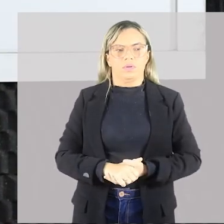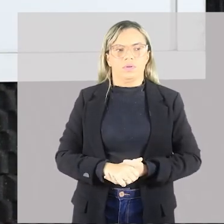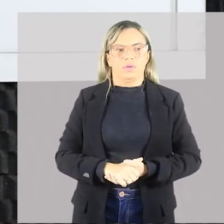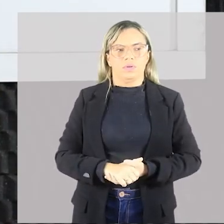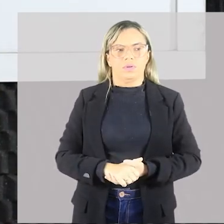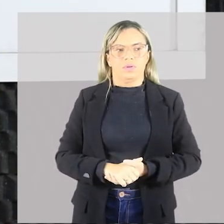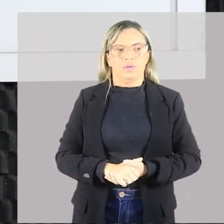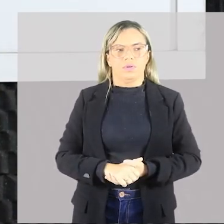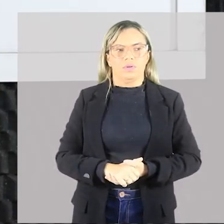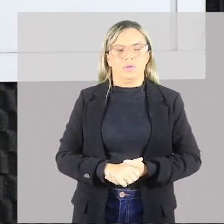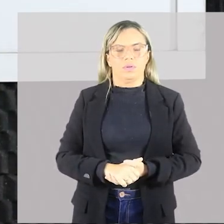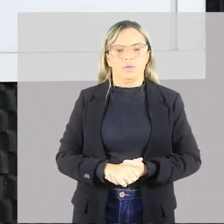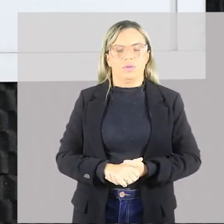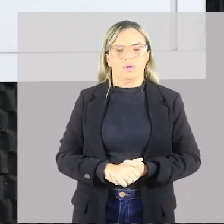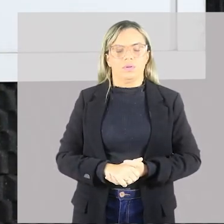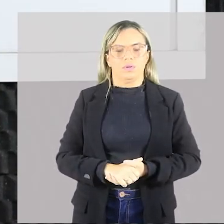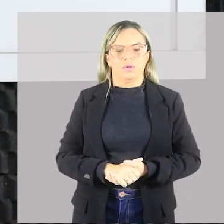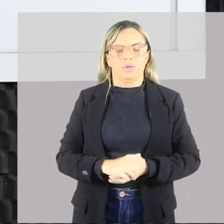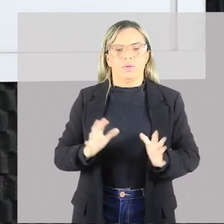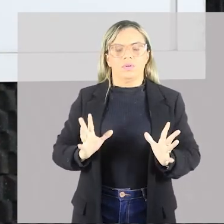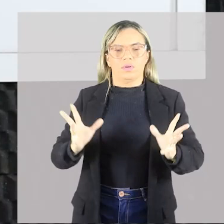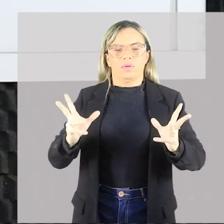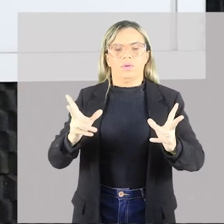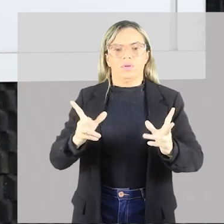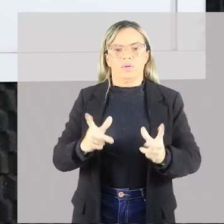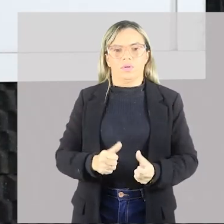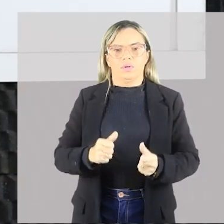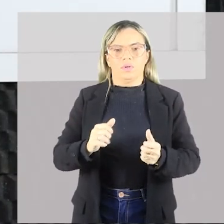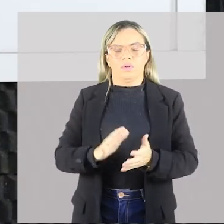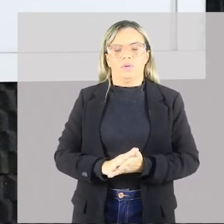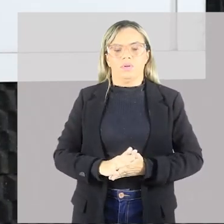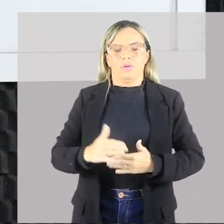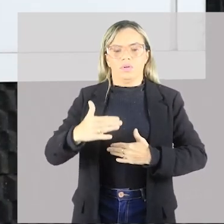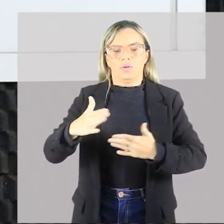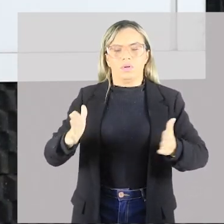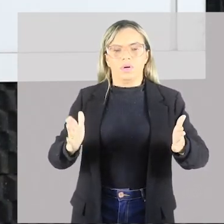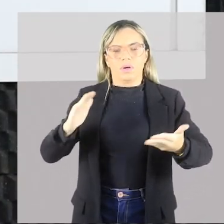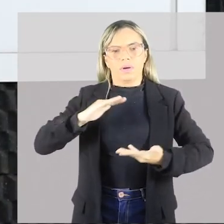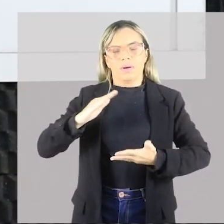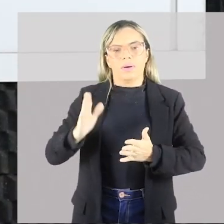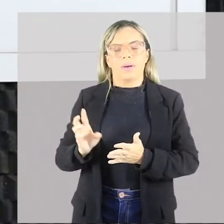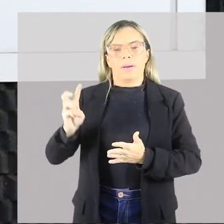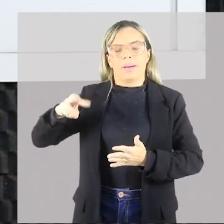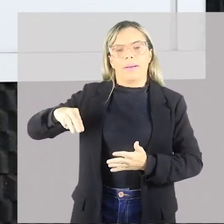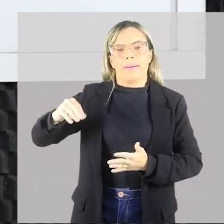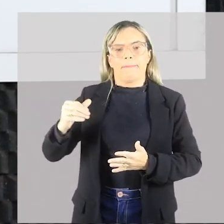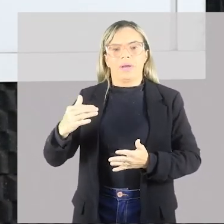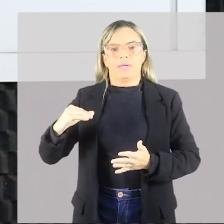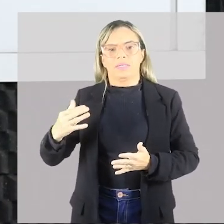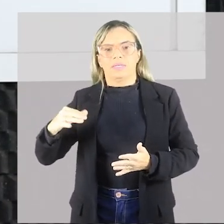para diferenciar. É o volume da caixa toda, como se ela fosse maciça, tá? Então você vai ter